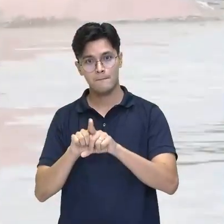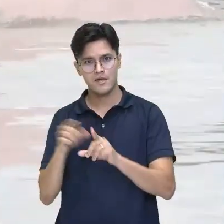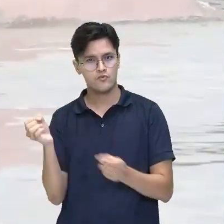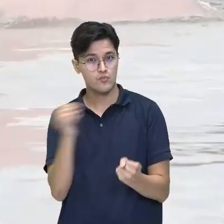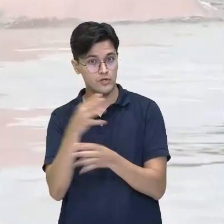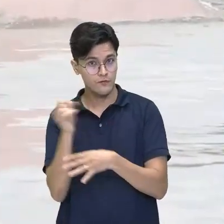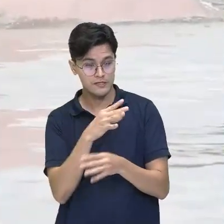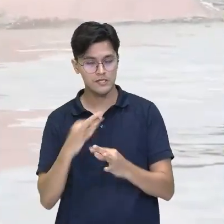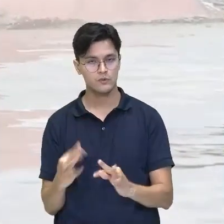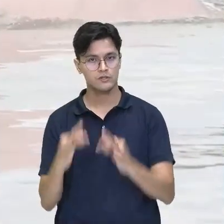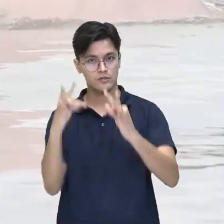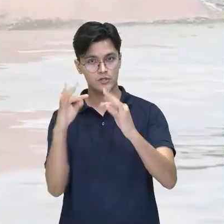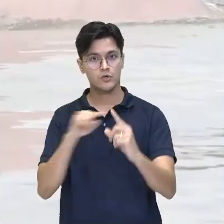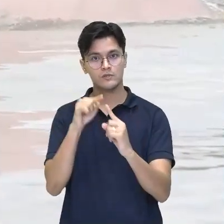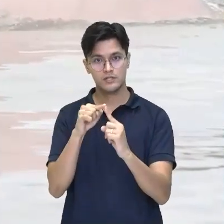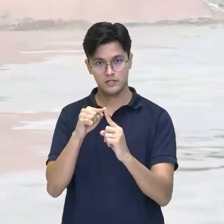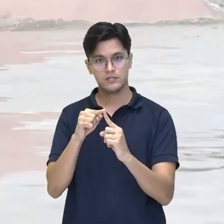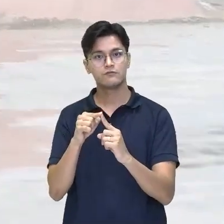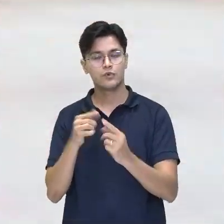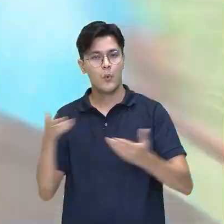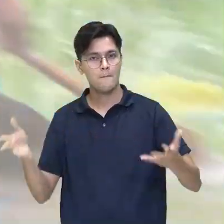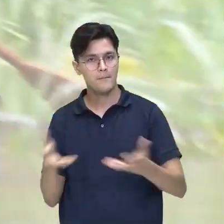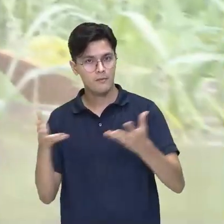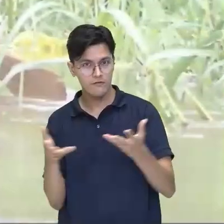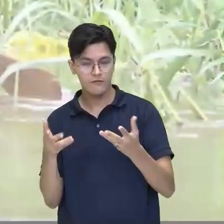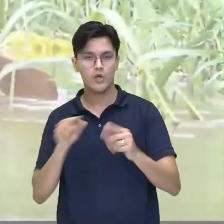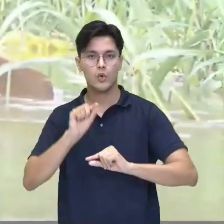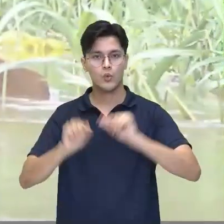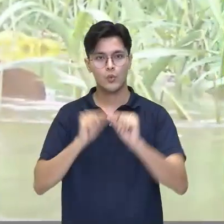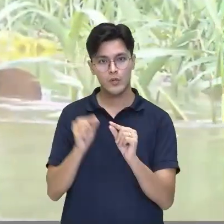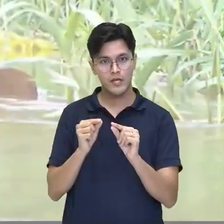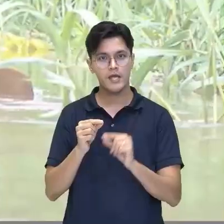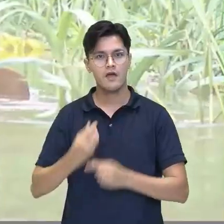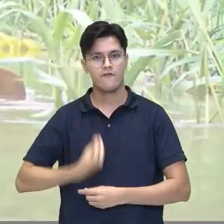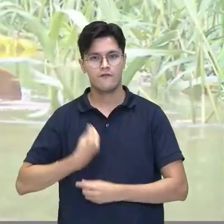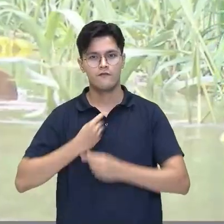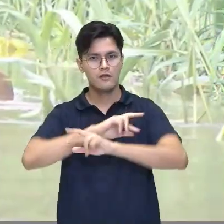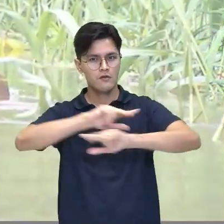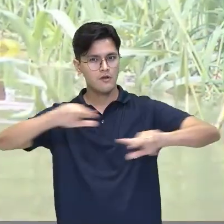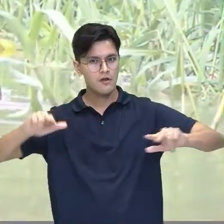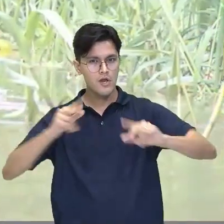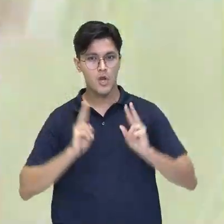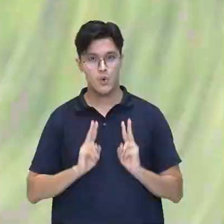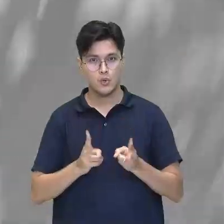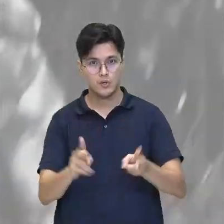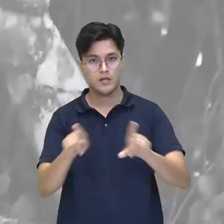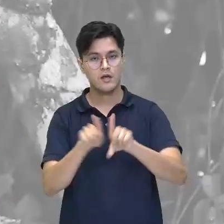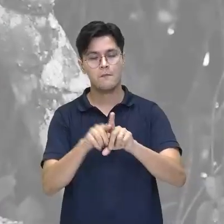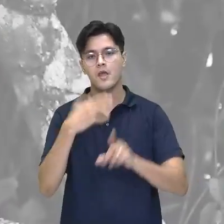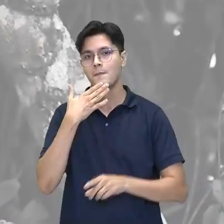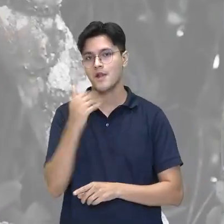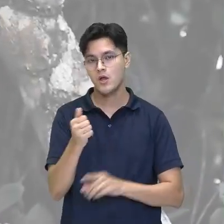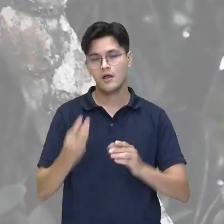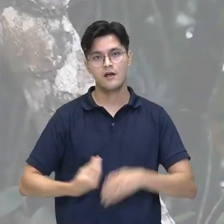para promover a conservação da biodiversidade e melhorar a qualidade de vida dos povos da Amazônia.